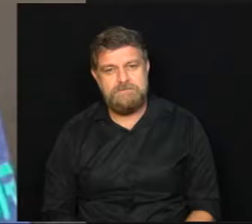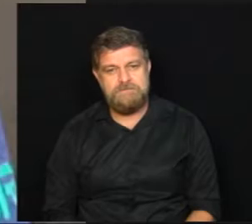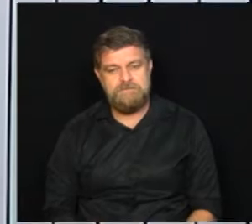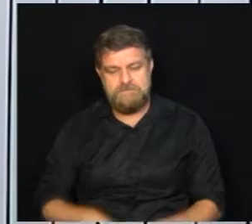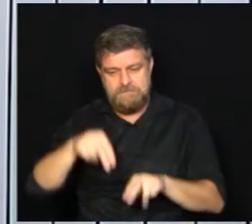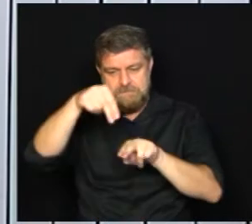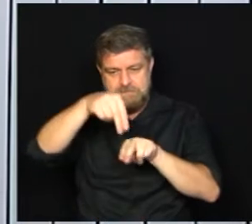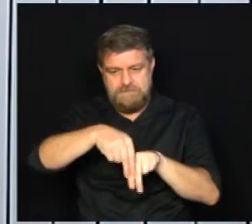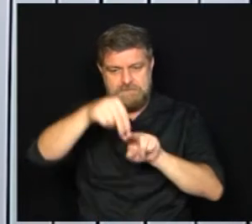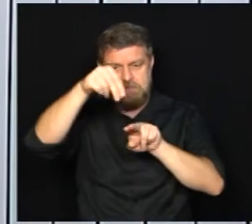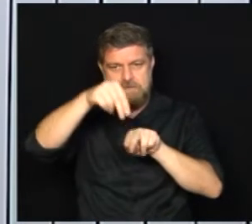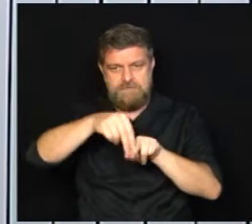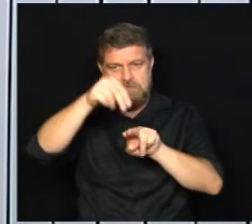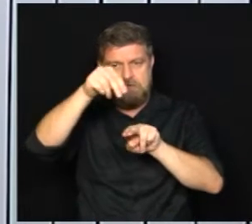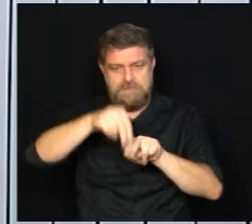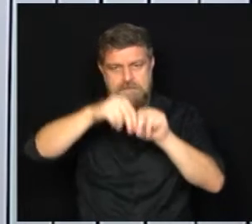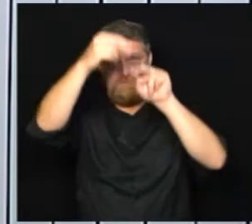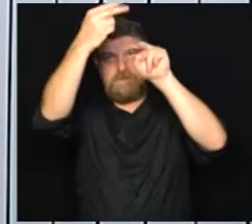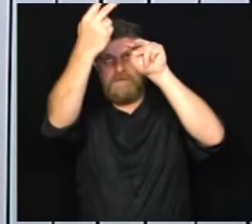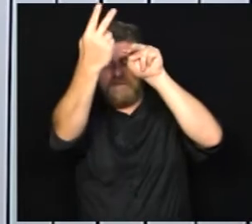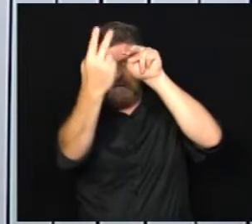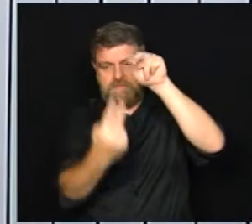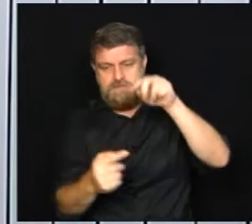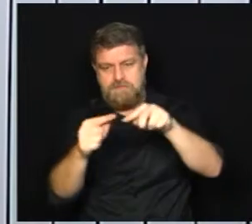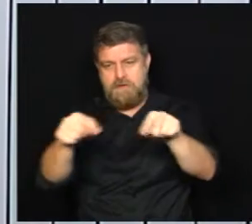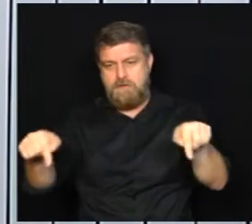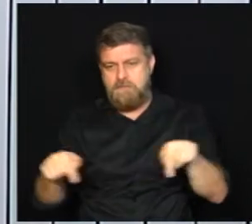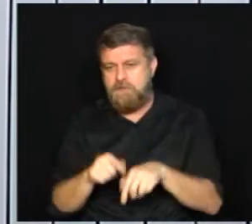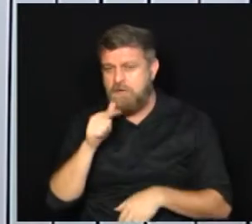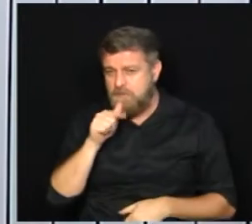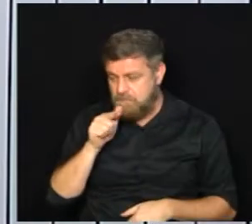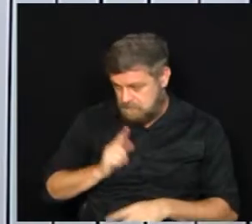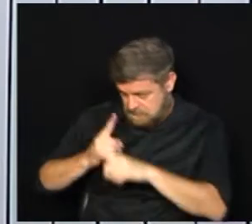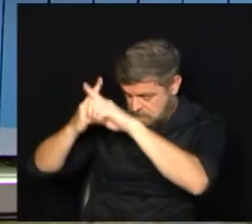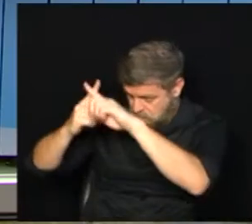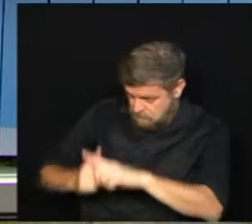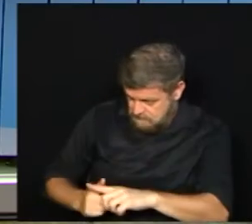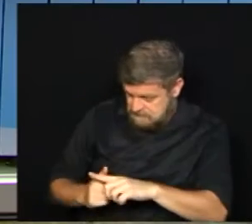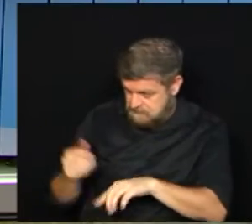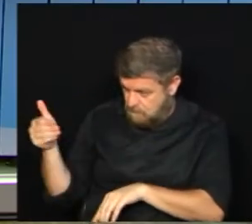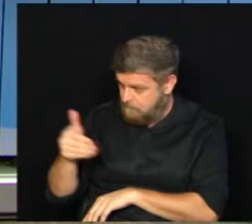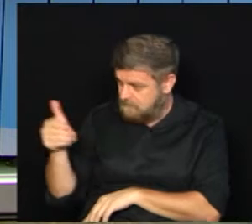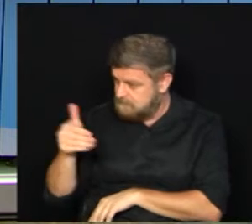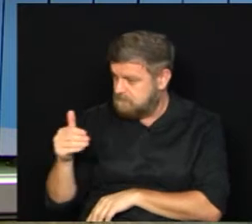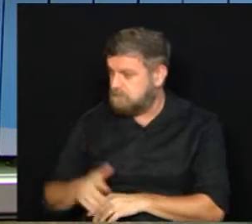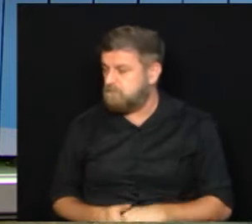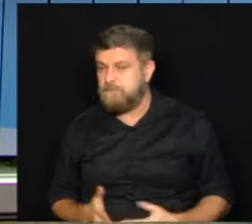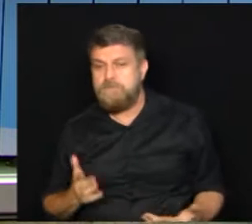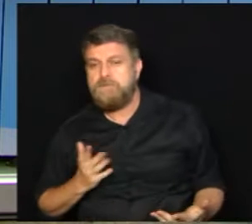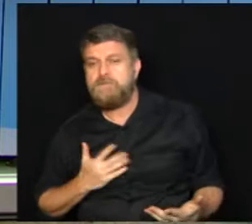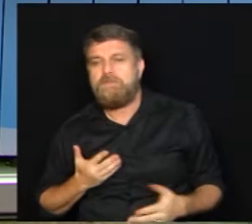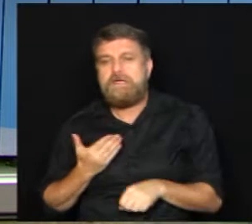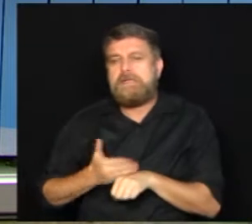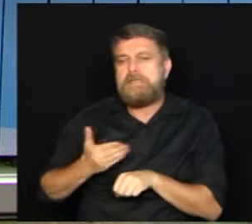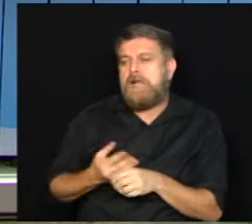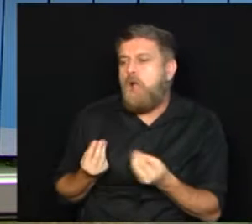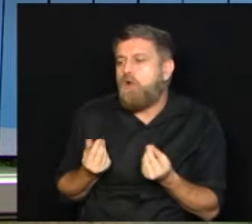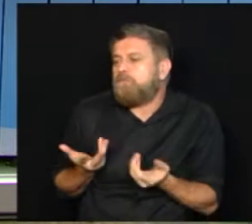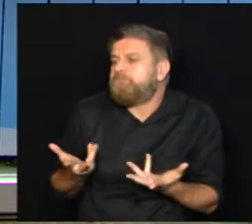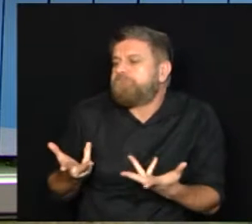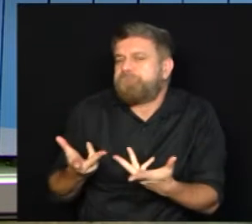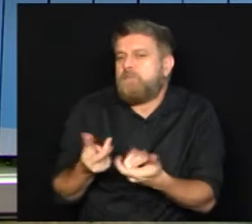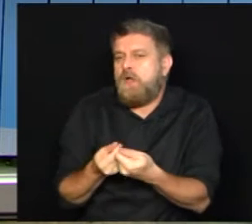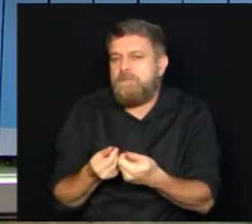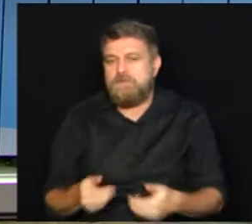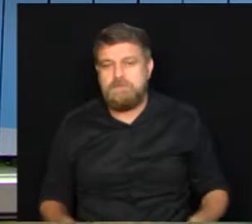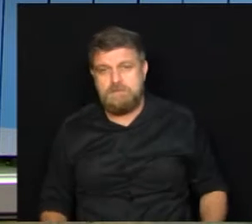saltos ornamentais você ficou quanto tempo? E chegou a competir, chegou a fazer competição ou era mais um hobby? Como é que você lidava?